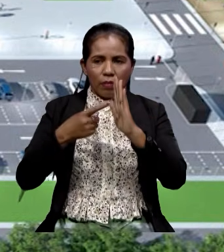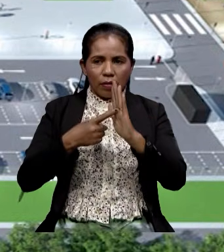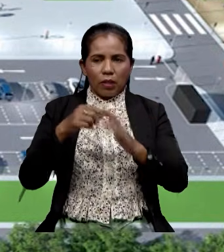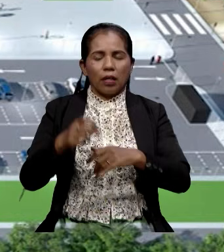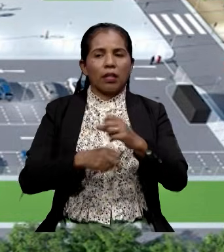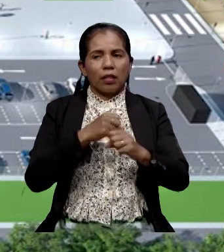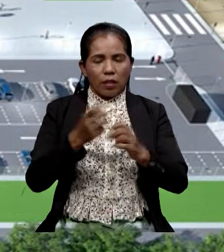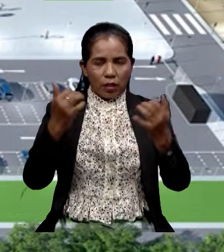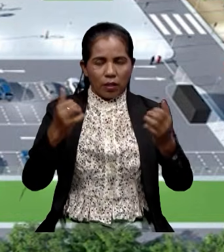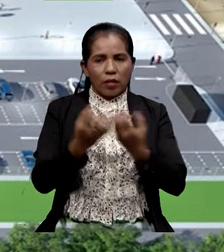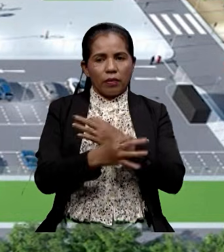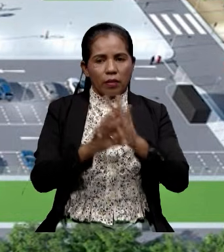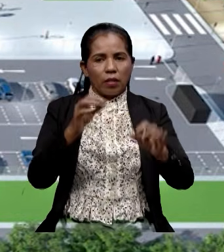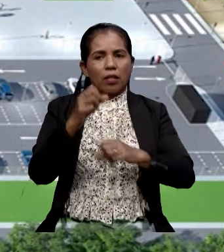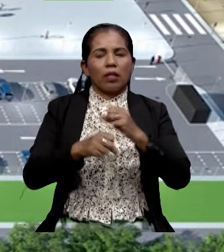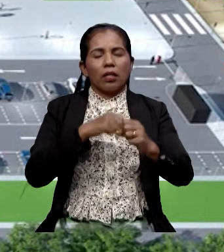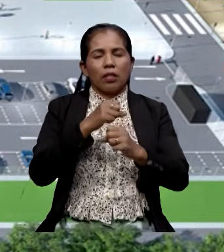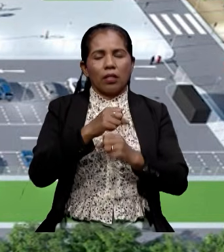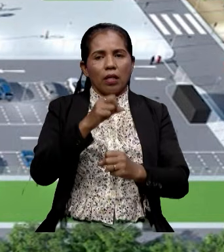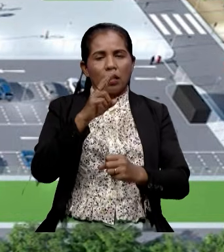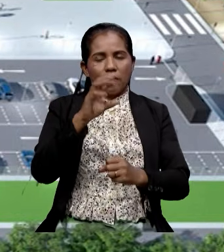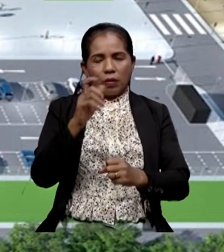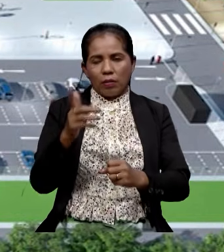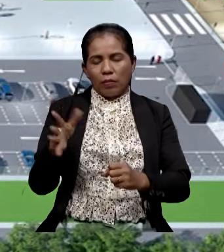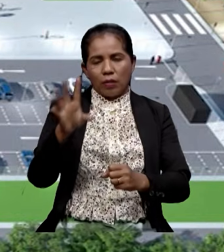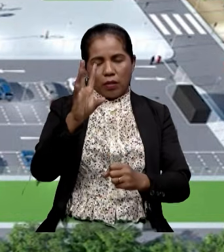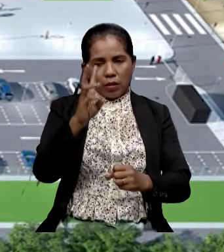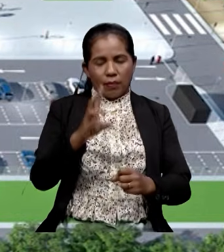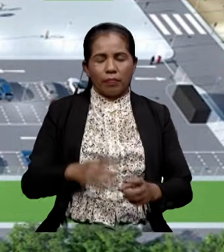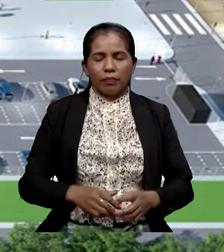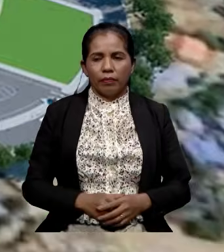Tinane, no se finaliza e a Tinan Rihun Rua, Rona David Gonçalves, GMN.